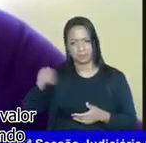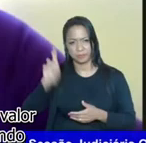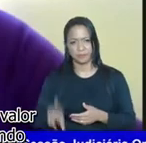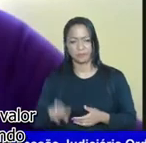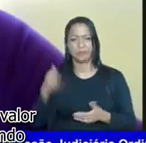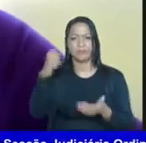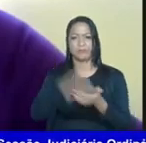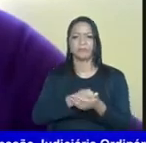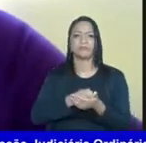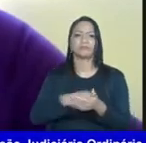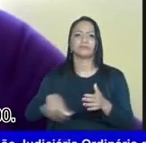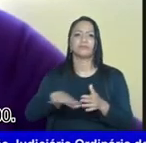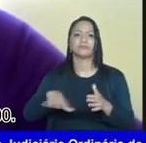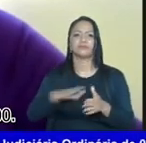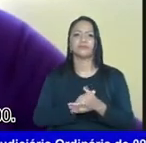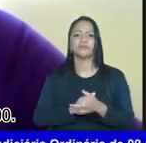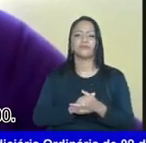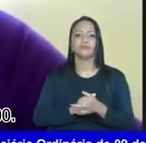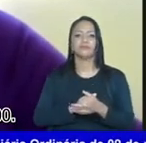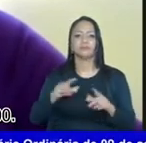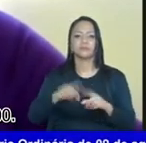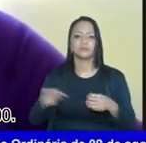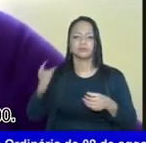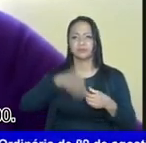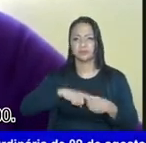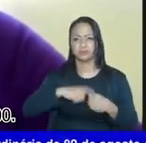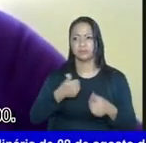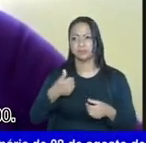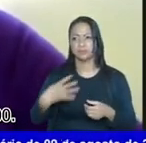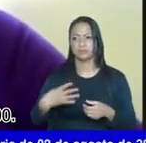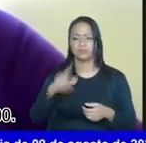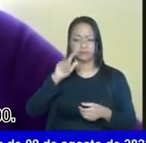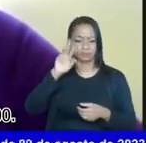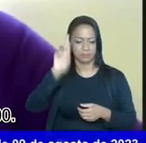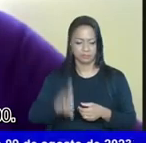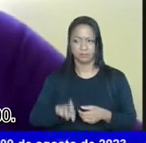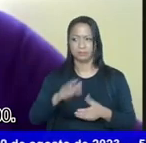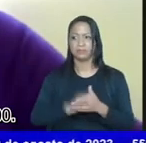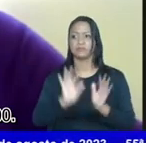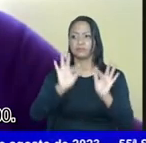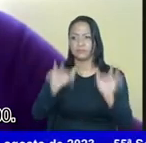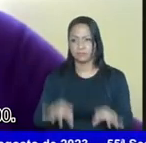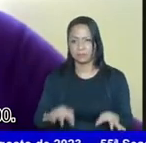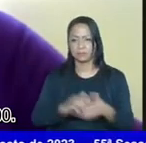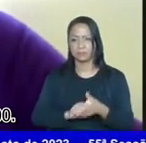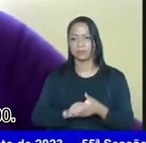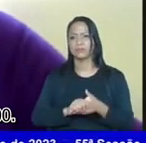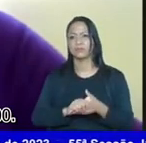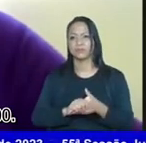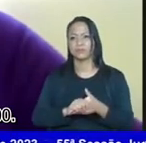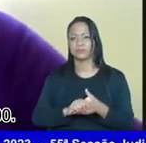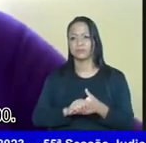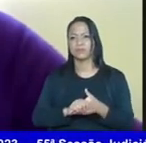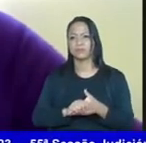recursos oriundos do fundo, contudo, determinou a devolução de R$ 14.000. Ao final, requereu